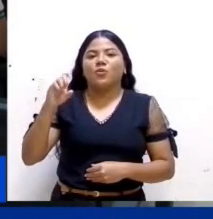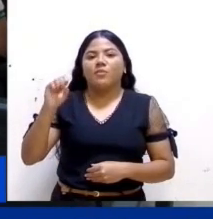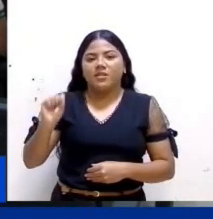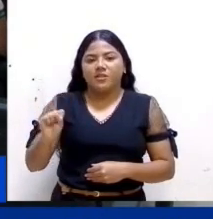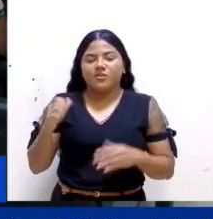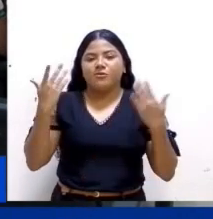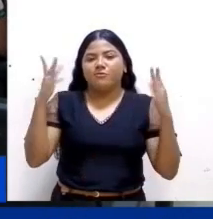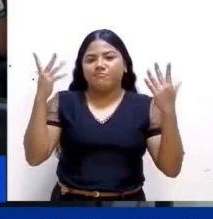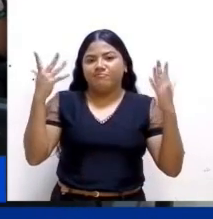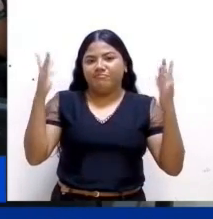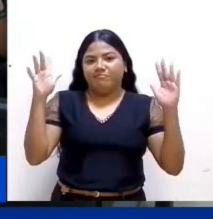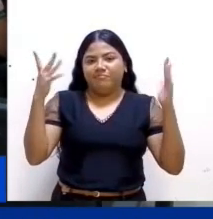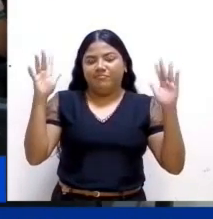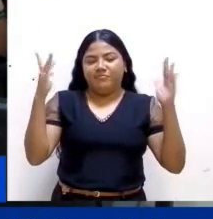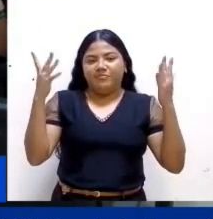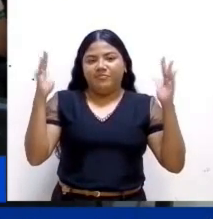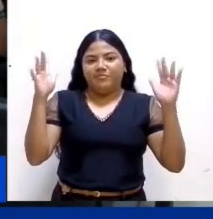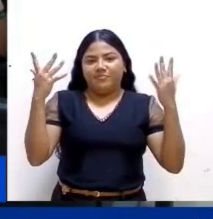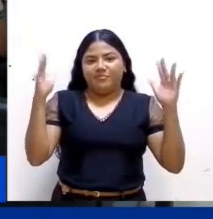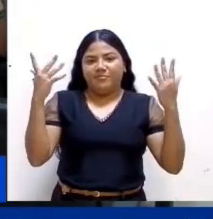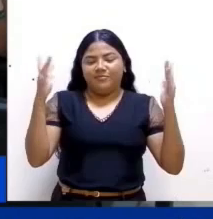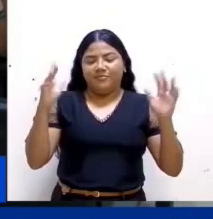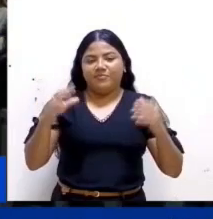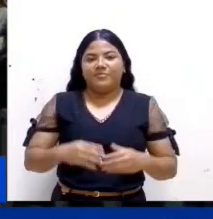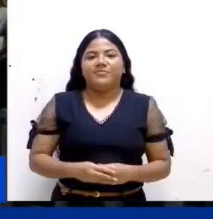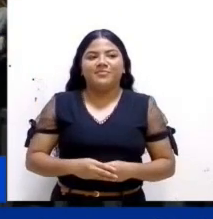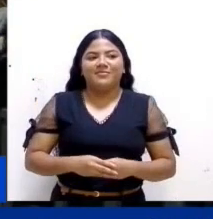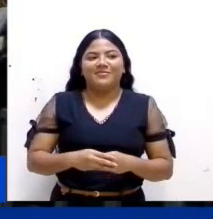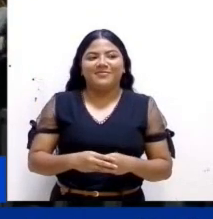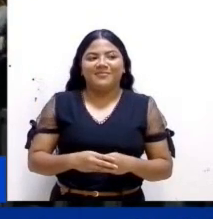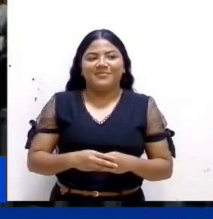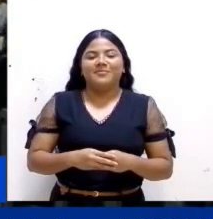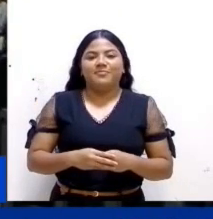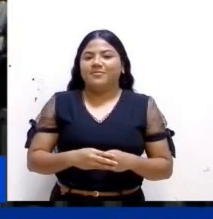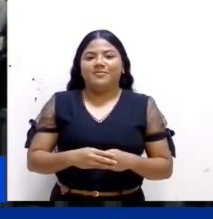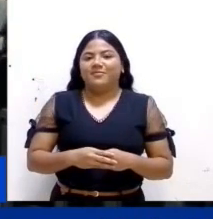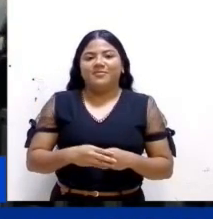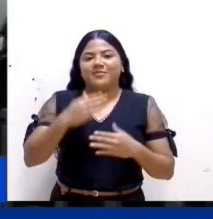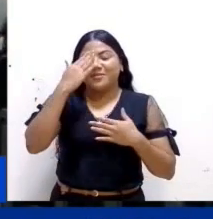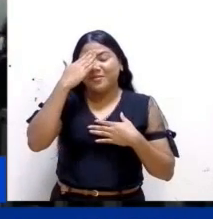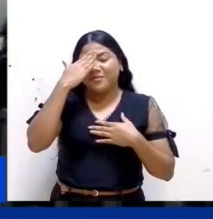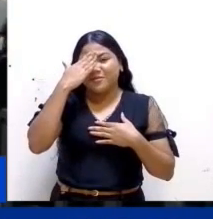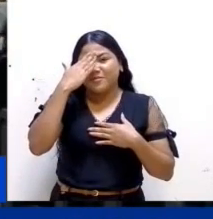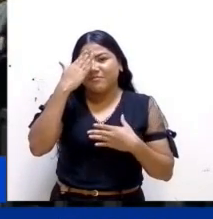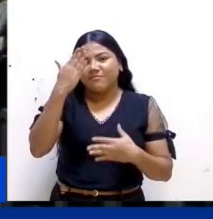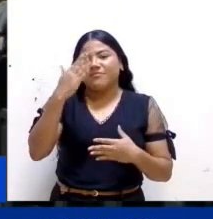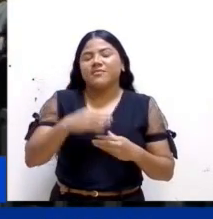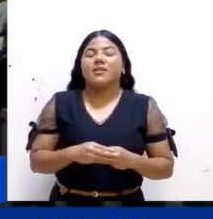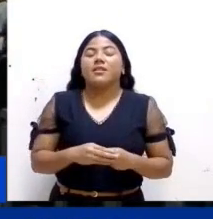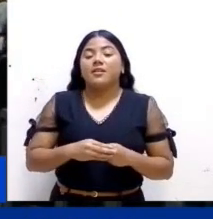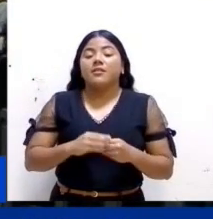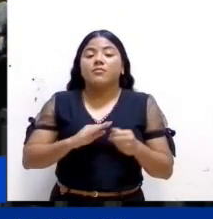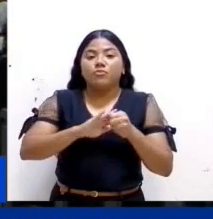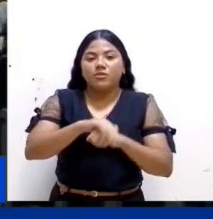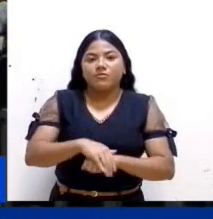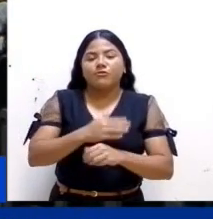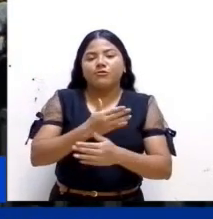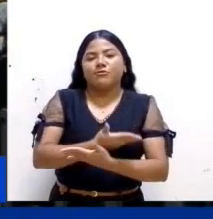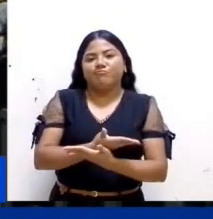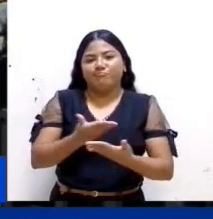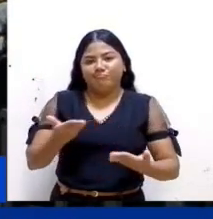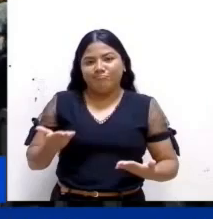Juiz Normandes Souza se dirige ao palco. Obrigado. Boa noite a todos e a todas.